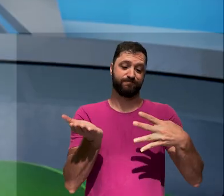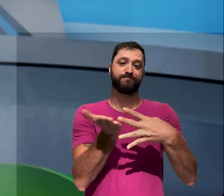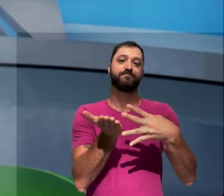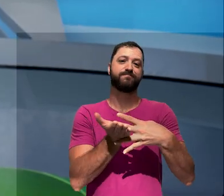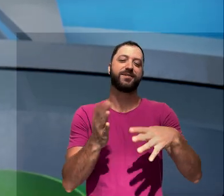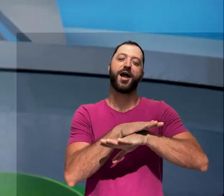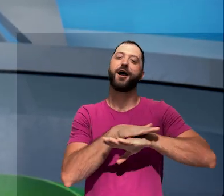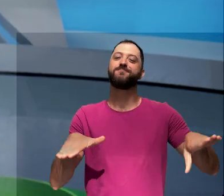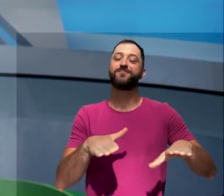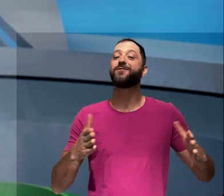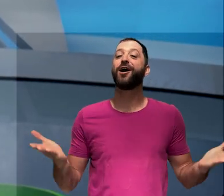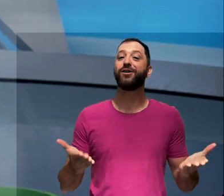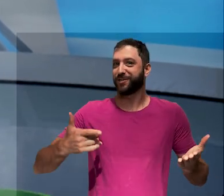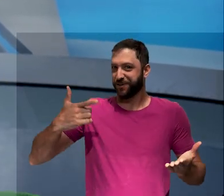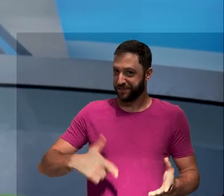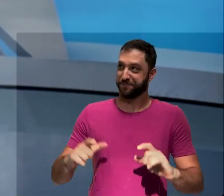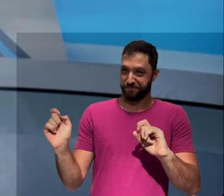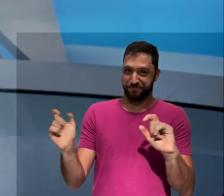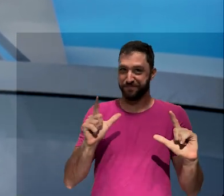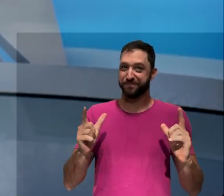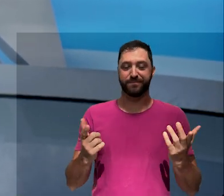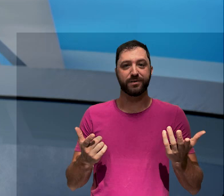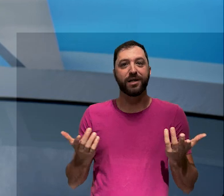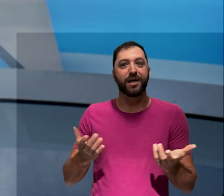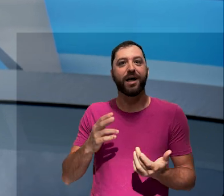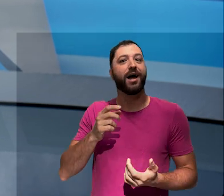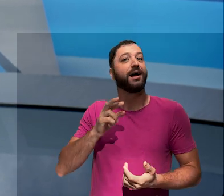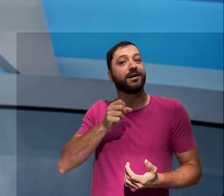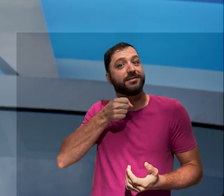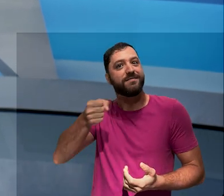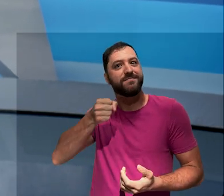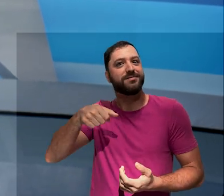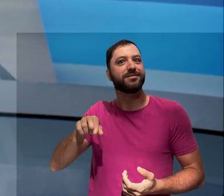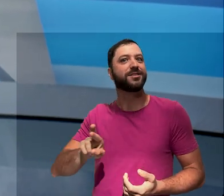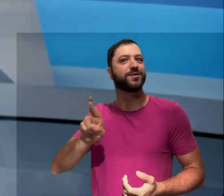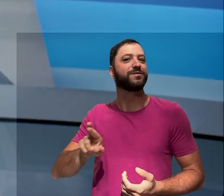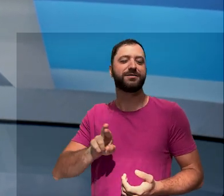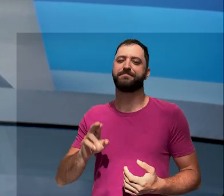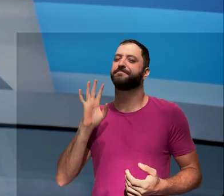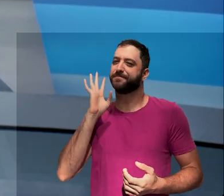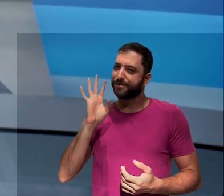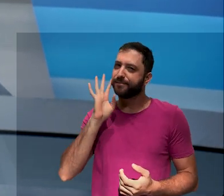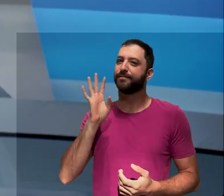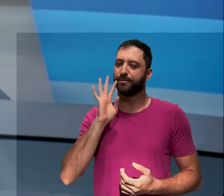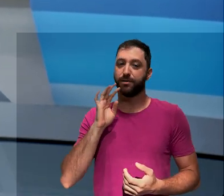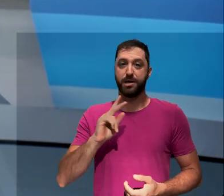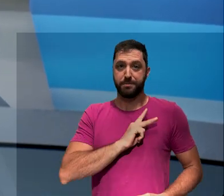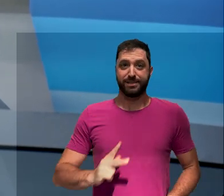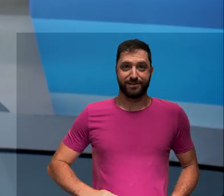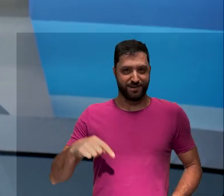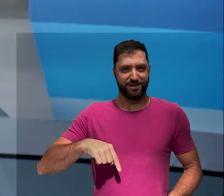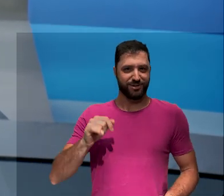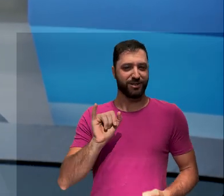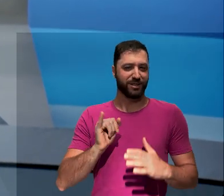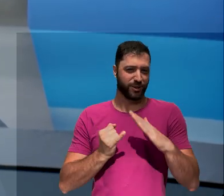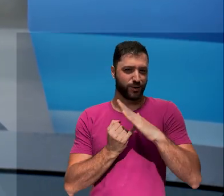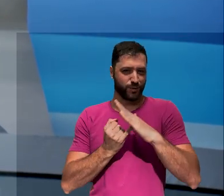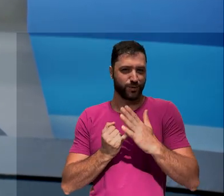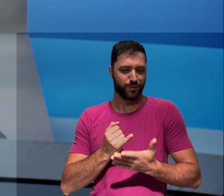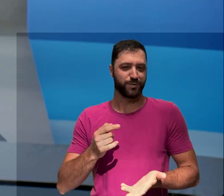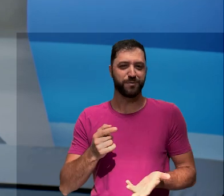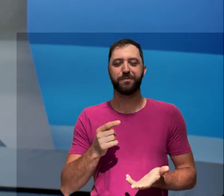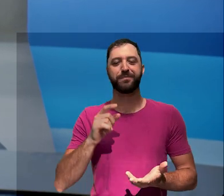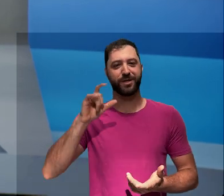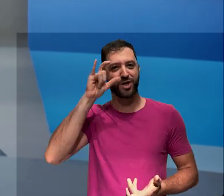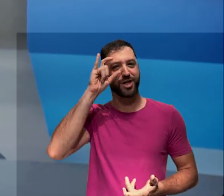E já voltamos com o programa Ressoar. E chegou o Conexão Social, que hoje está demais. A presidente do Instituto,